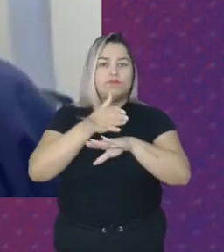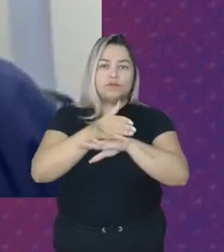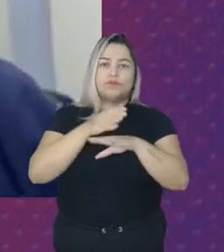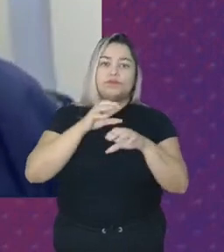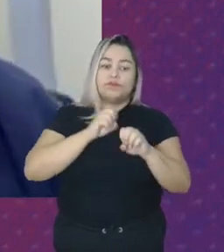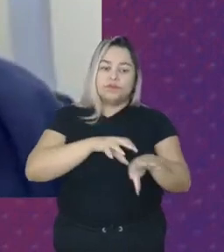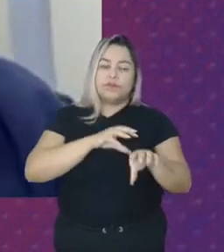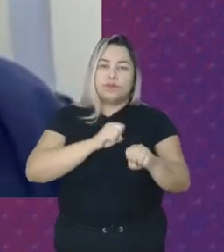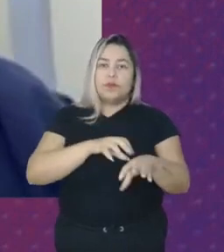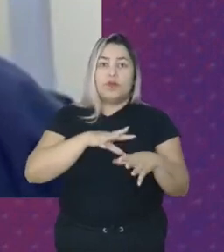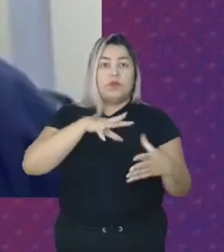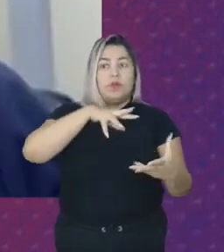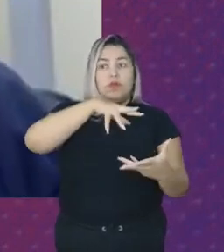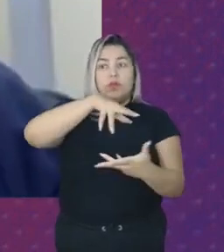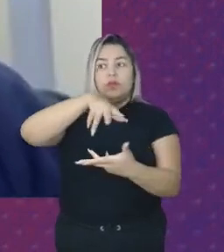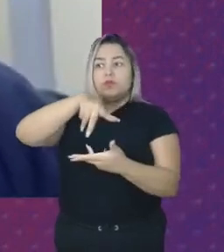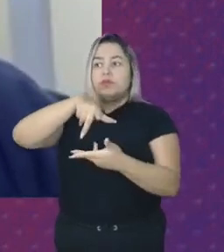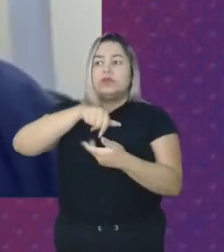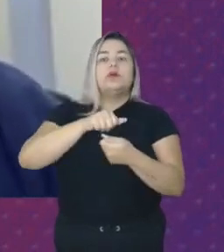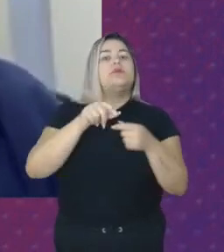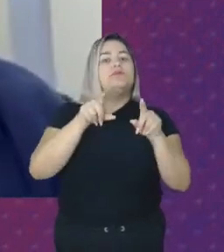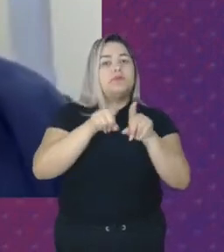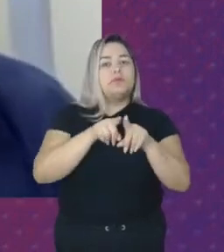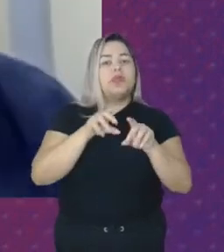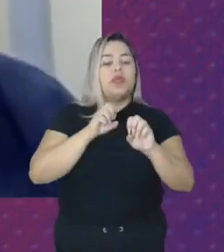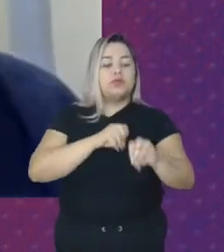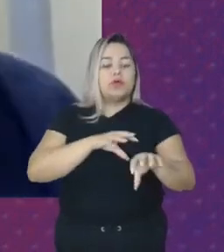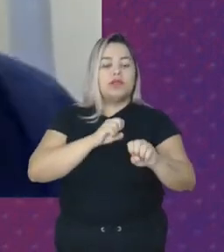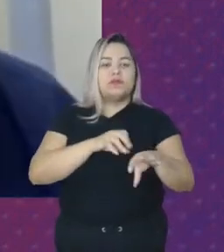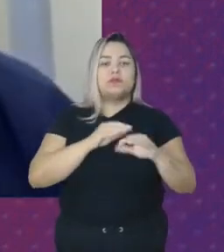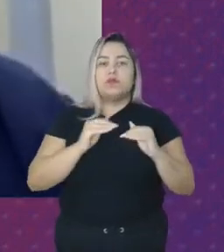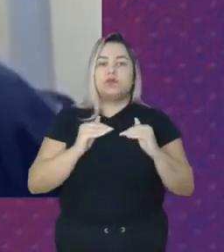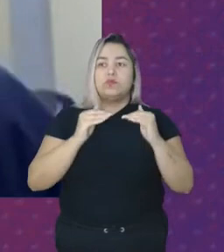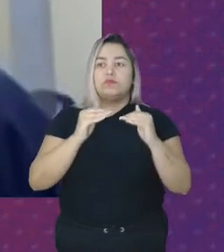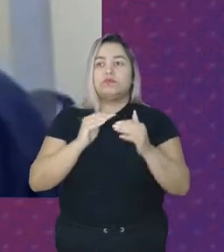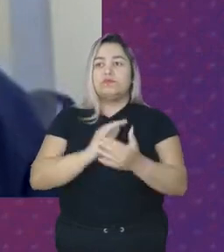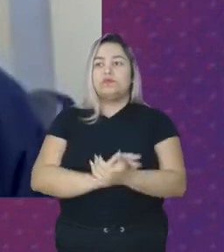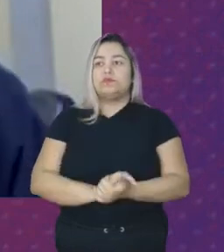e universalizar, né, o acesso à educação superior